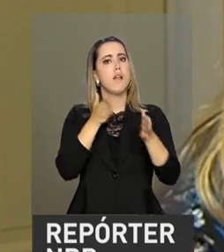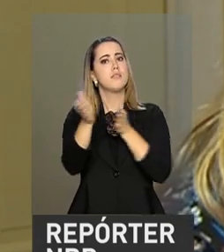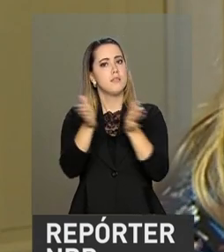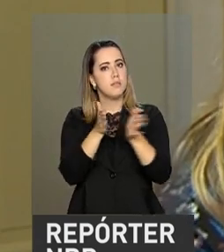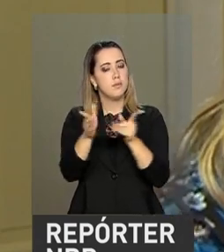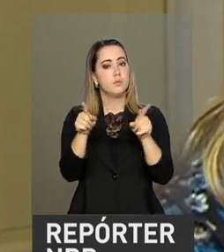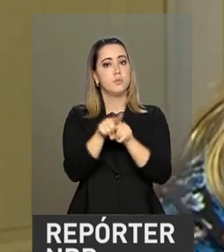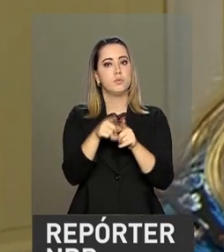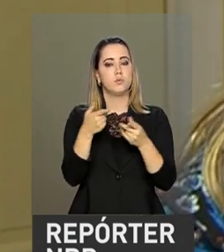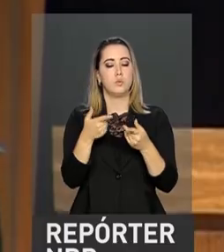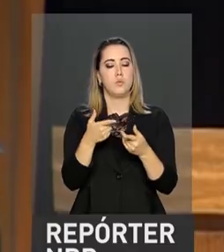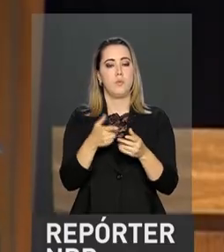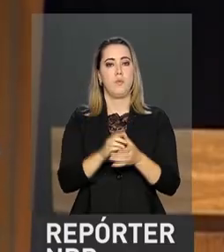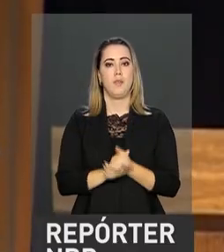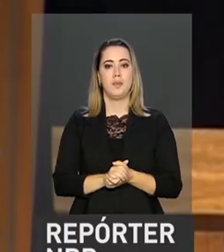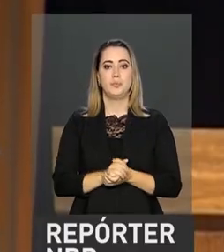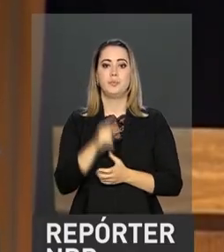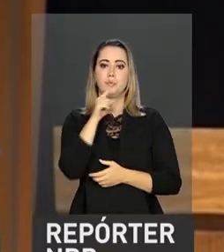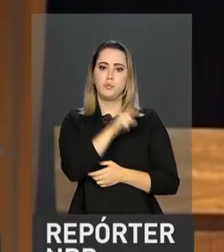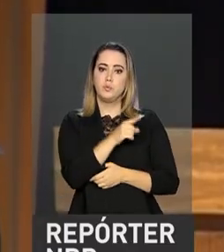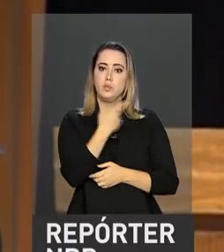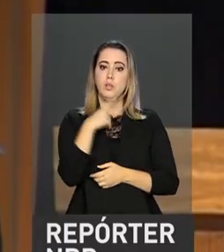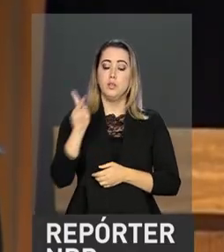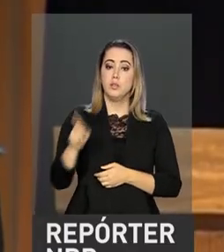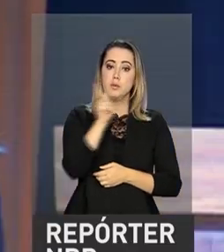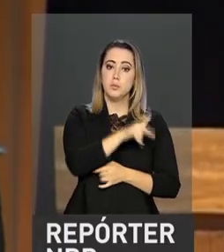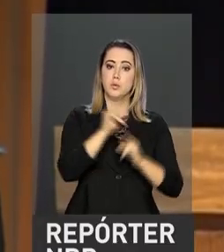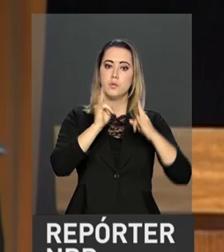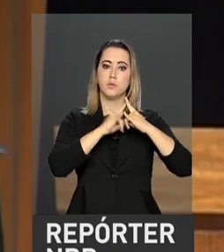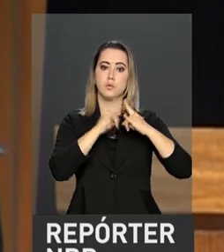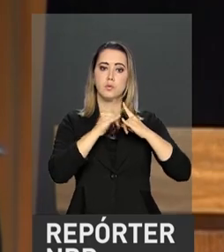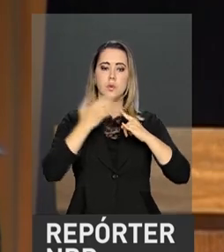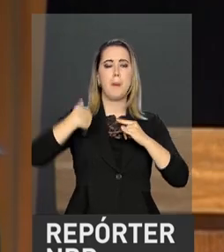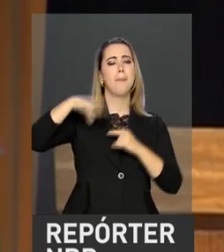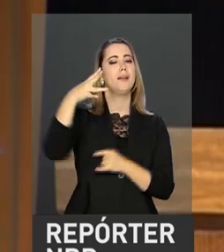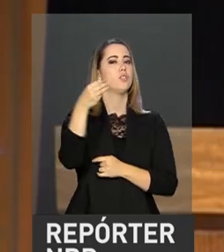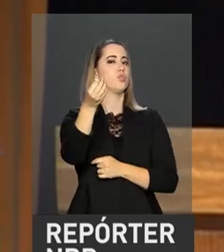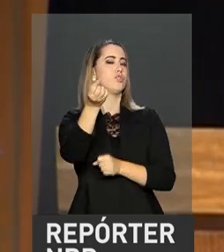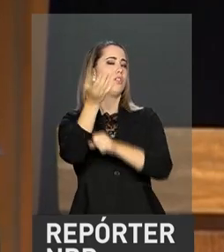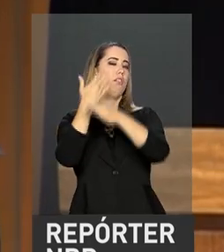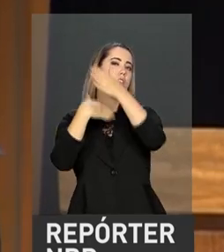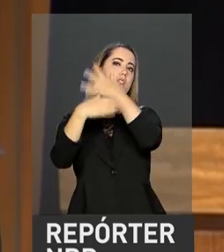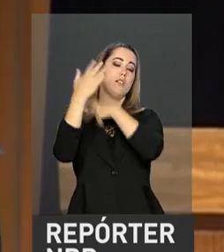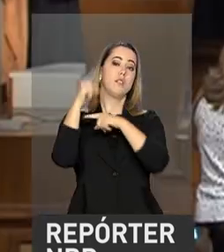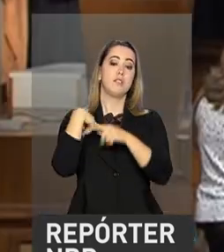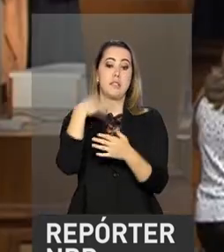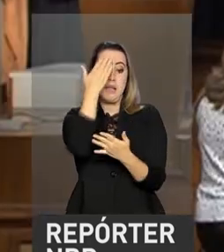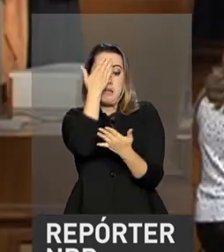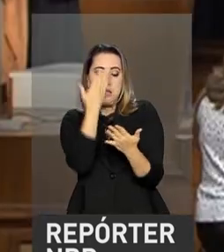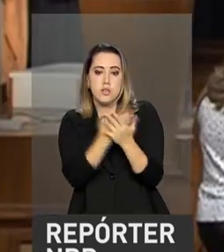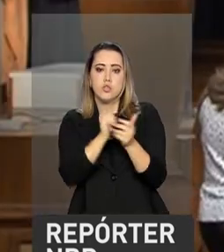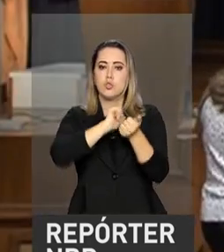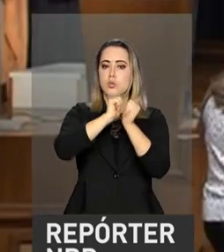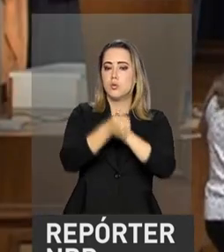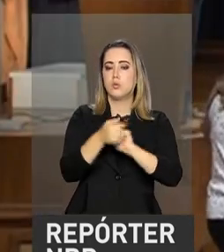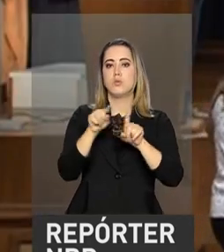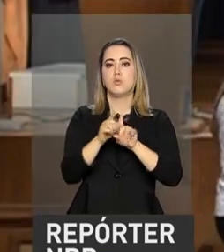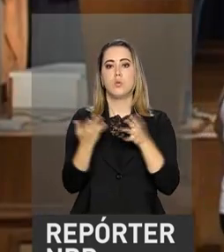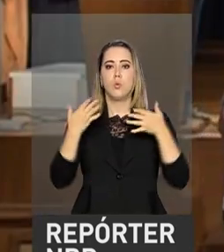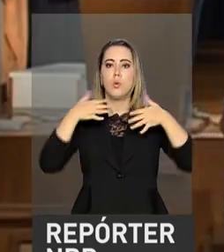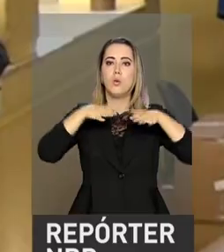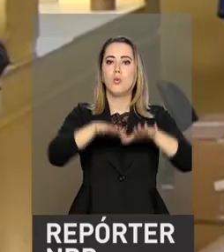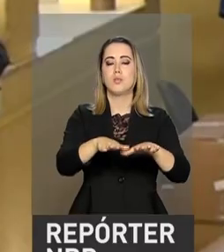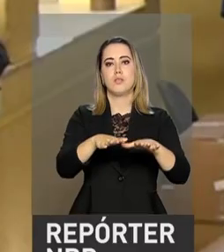inserção. Carlos Augusto é professor do Instituto há mais de 30 anos e acredita no esporte como um instrumento de